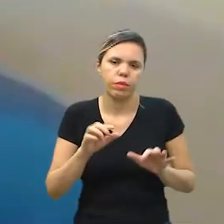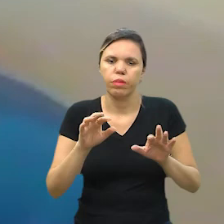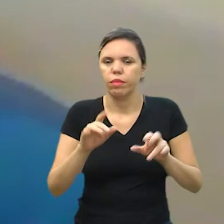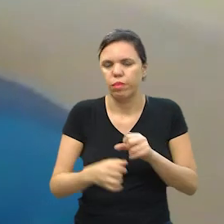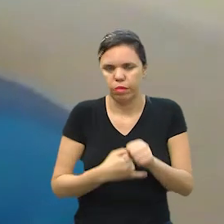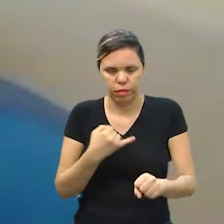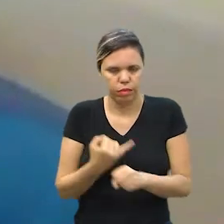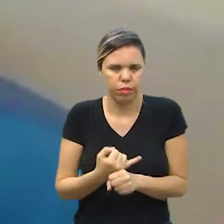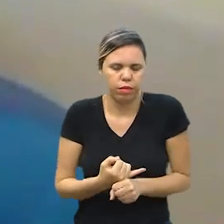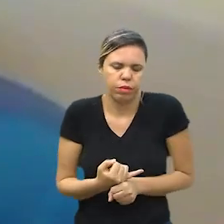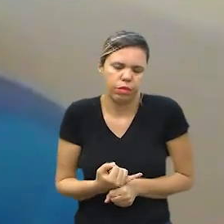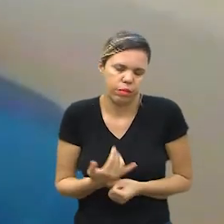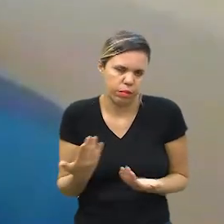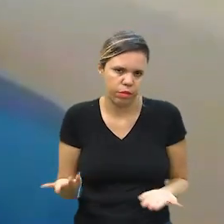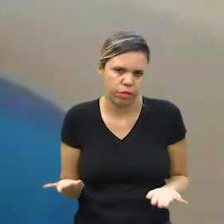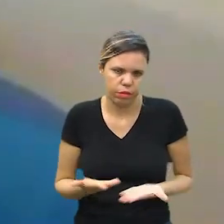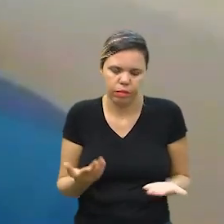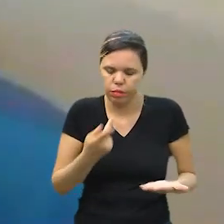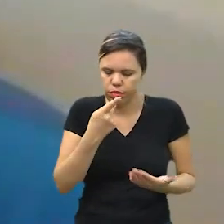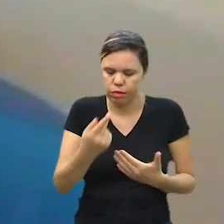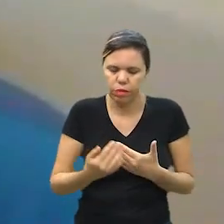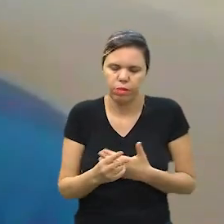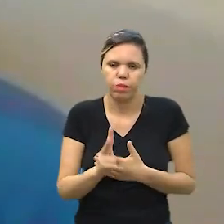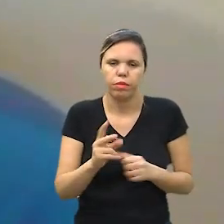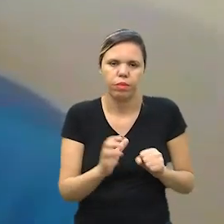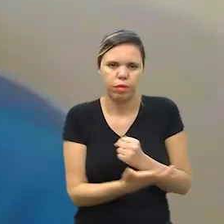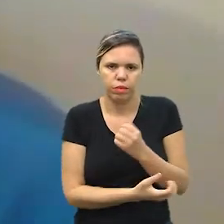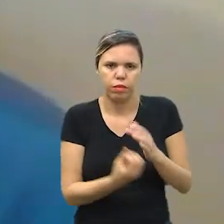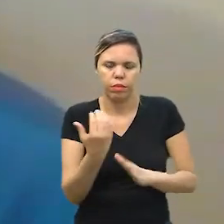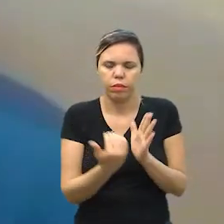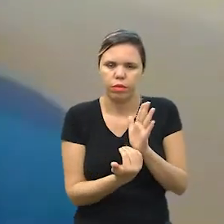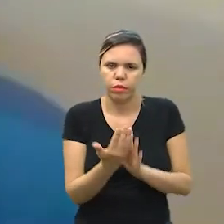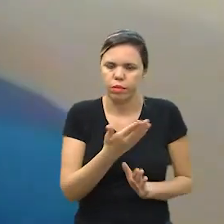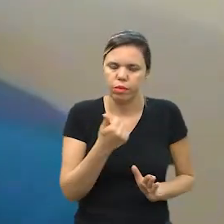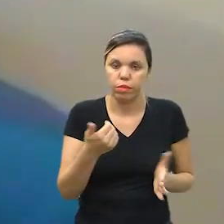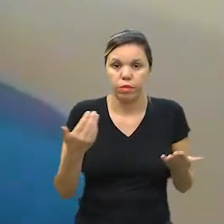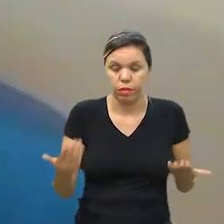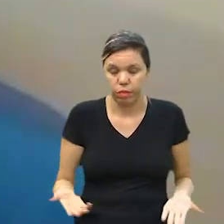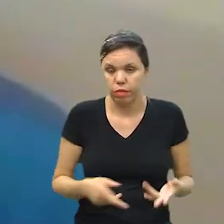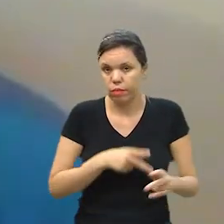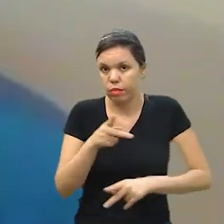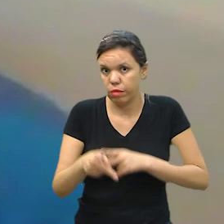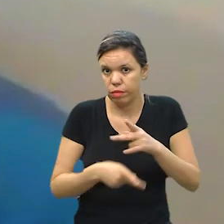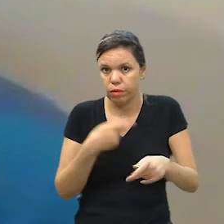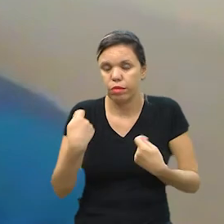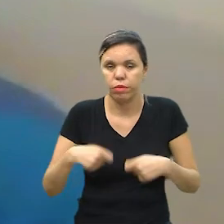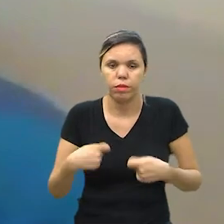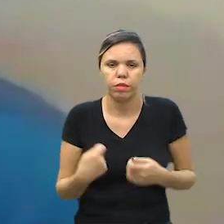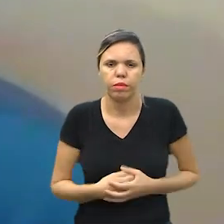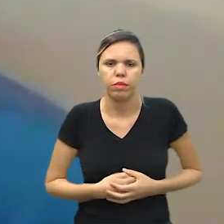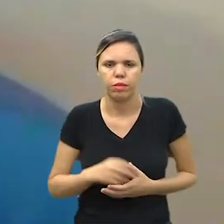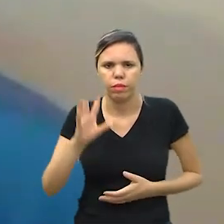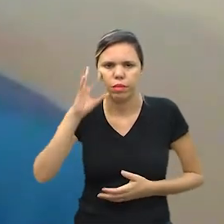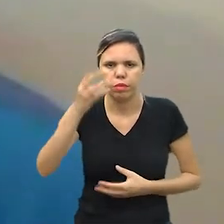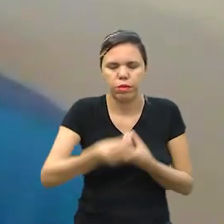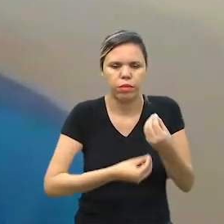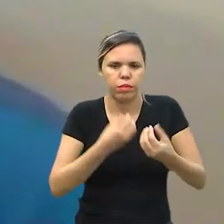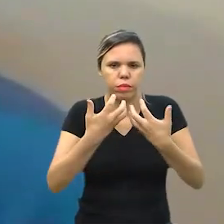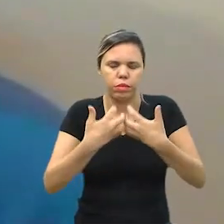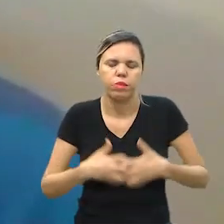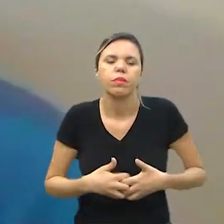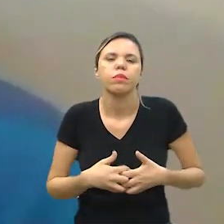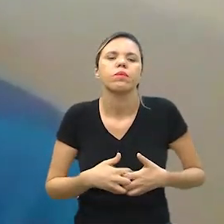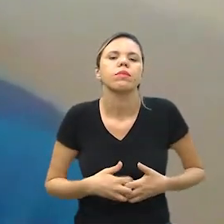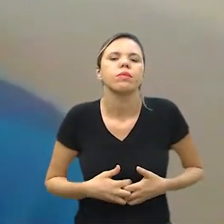ferramentas digitais, e isso é inevitável no mundo de hoje, e a pandemia potencializou isso, as pessoas precisam entender como